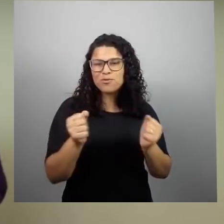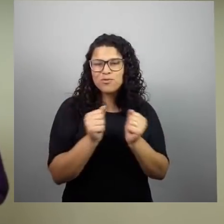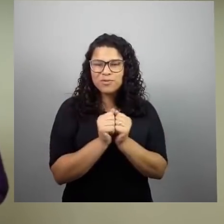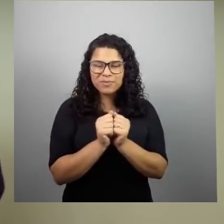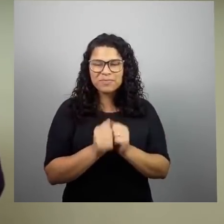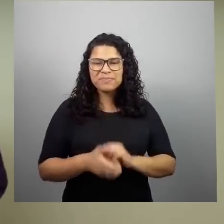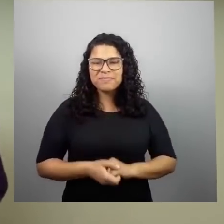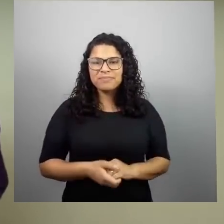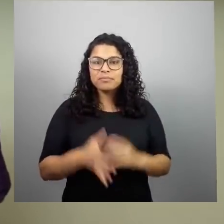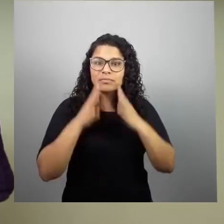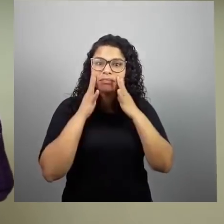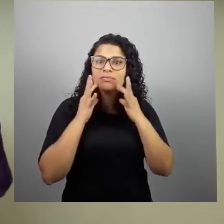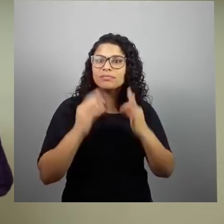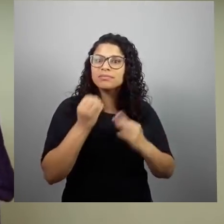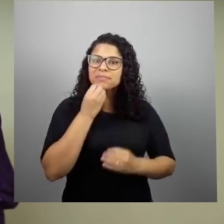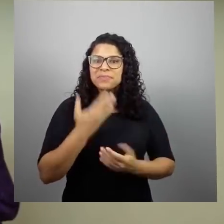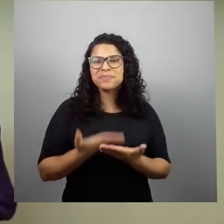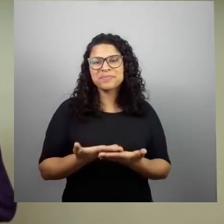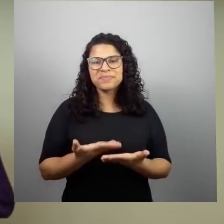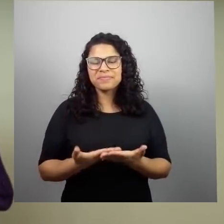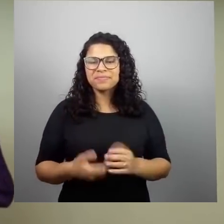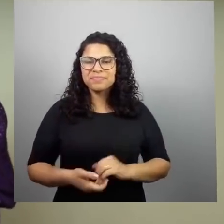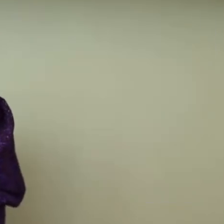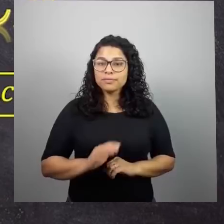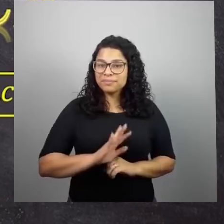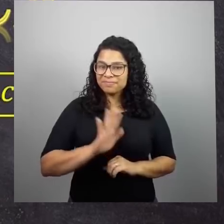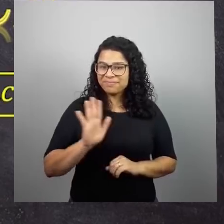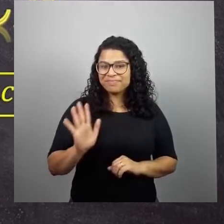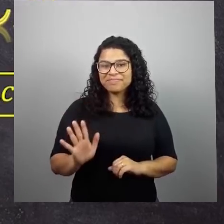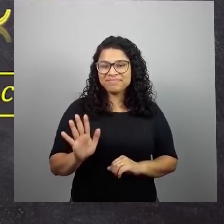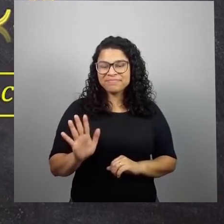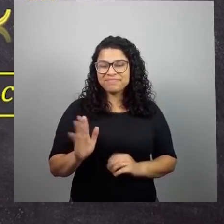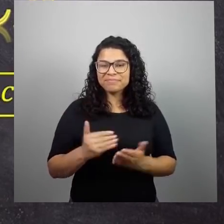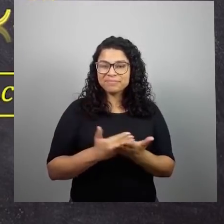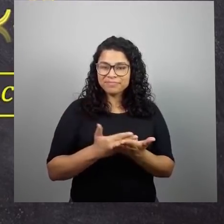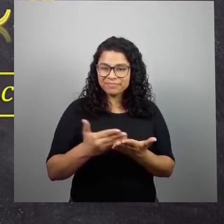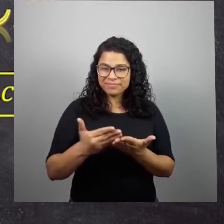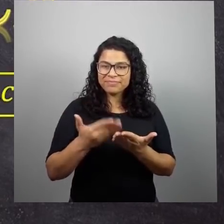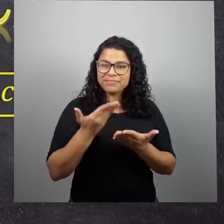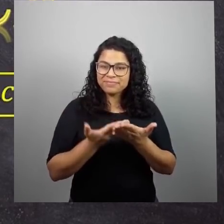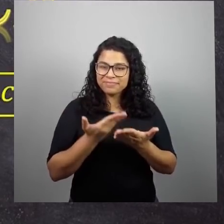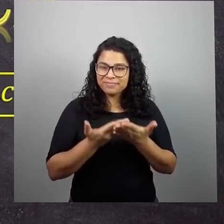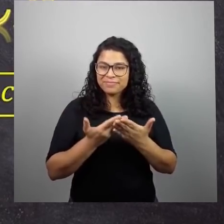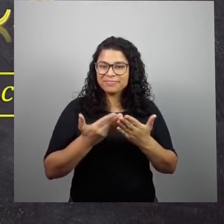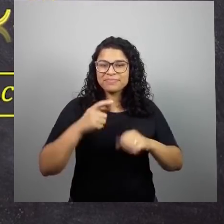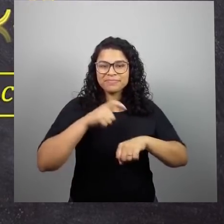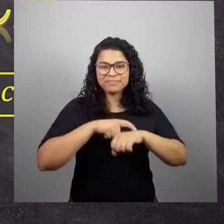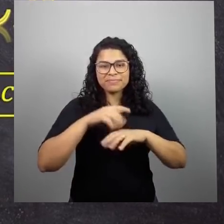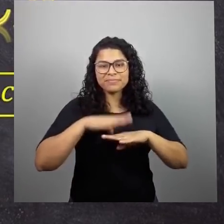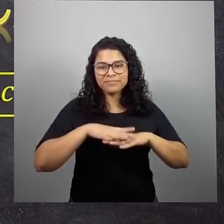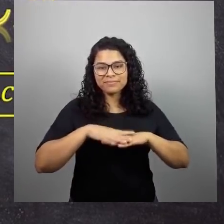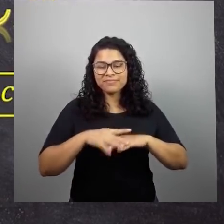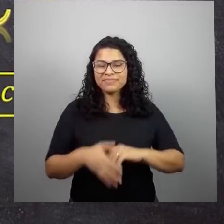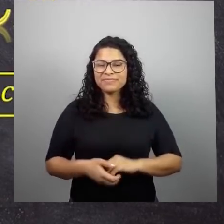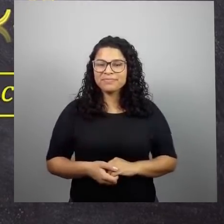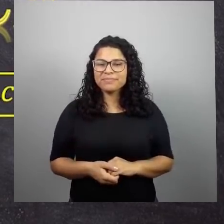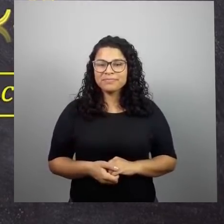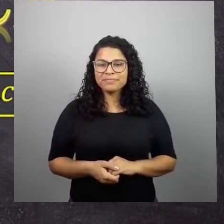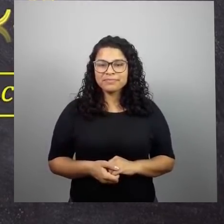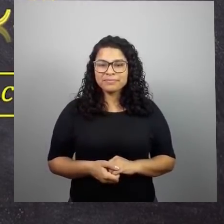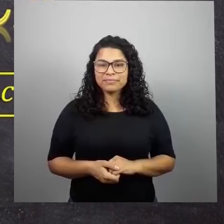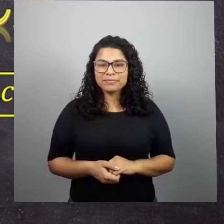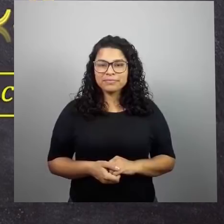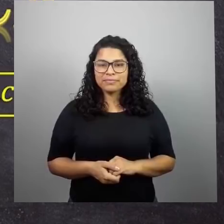aprendermos juntos. Muita atenção e boa aula! Olá! Iniciando hoje mais uma hora da